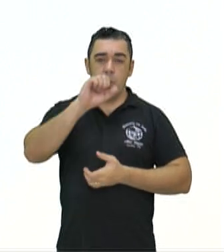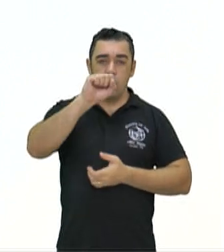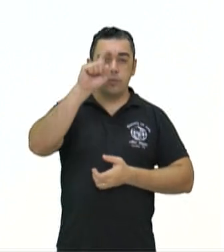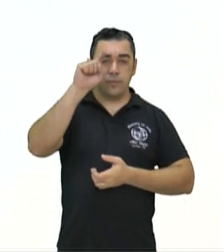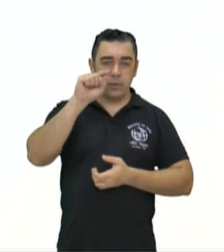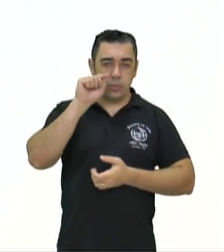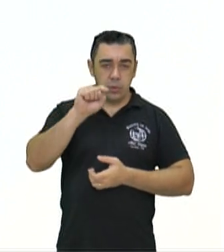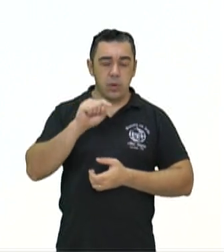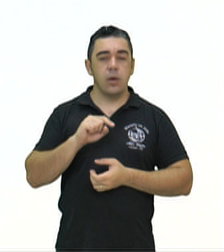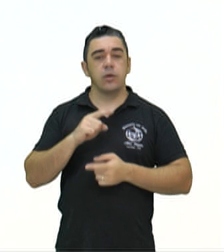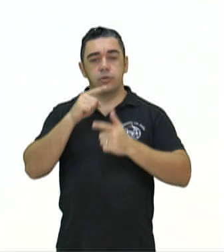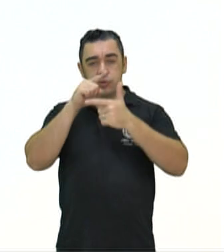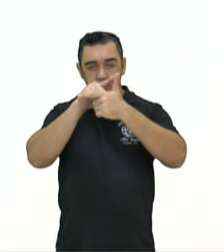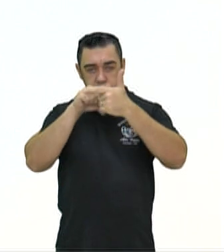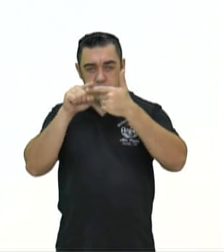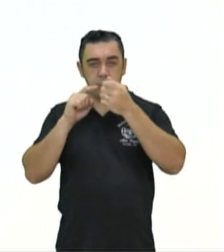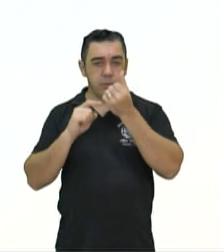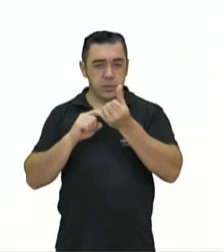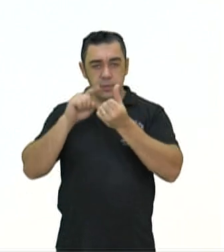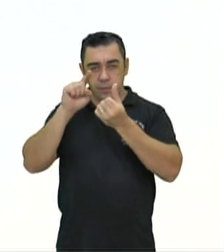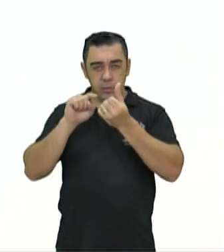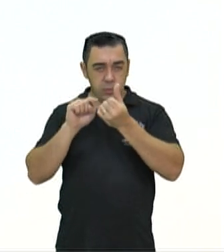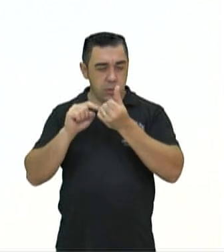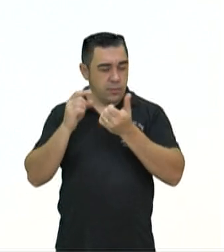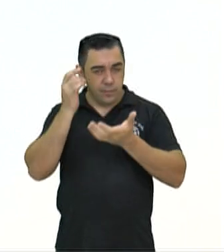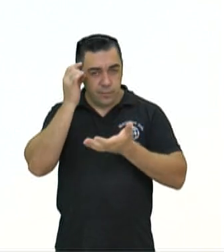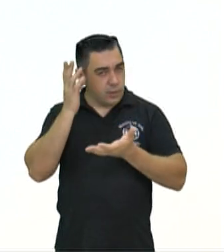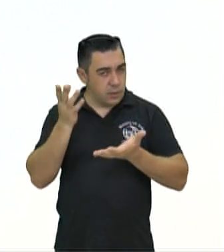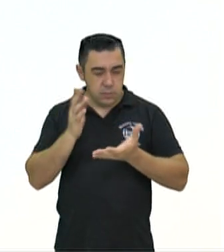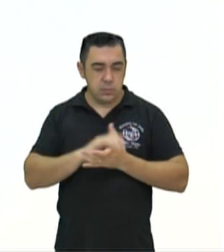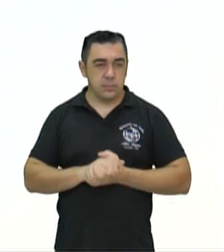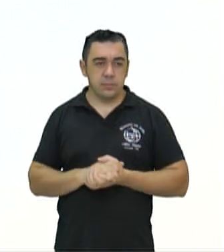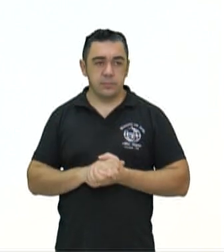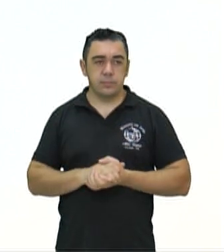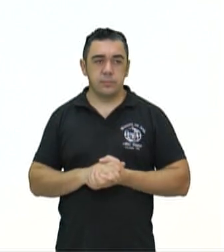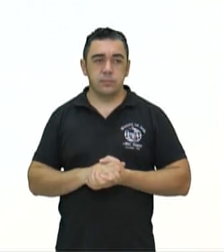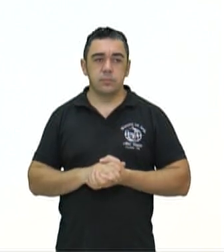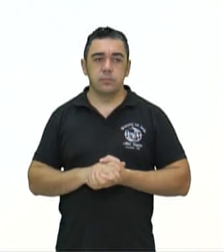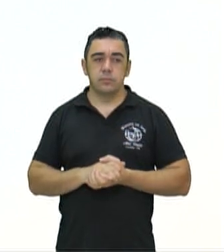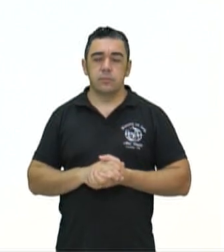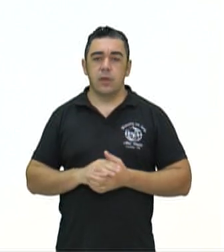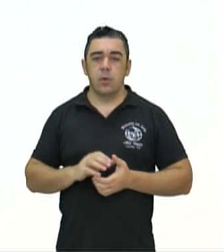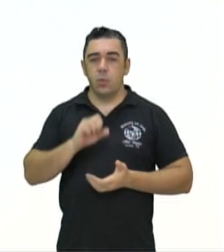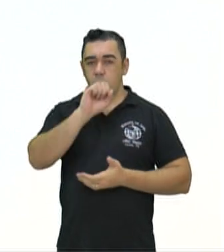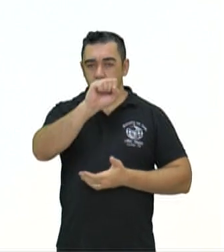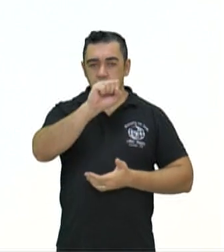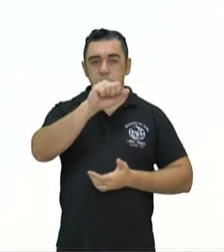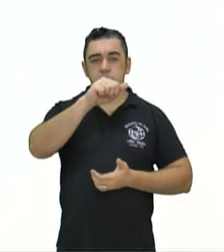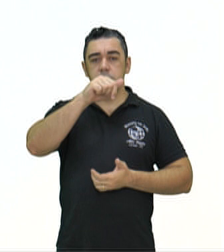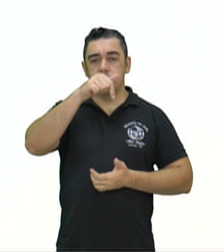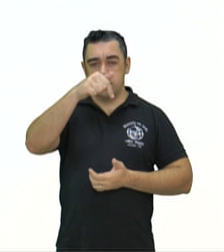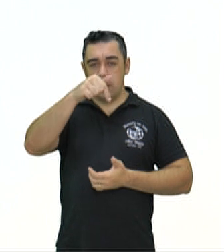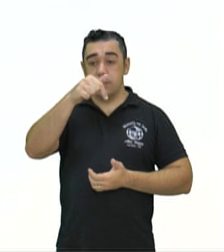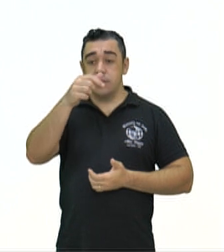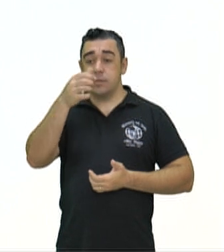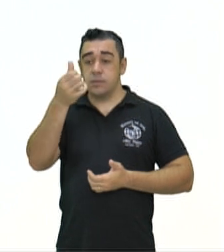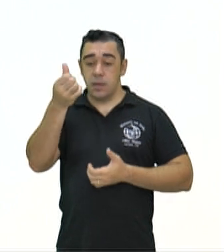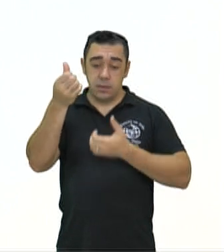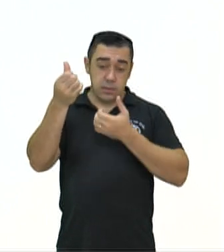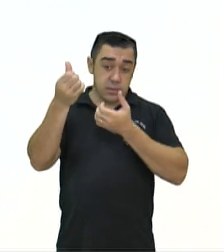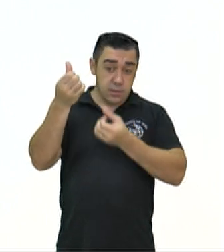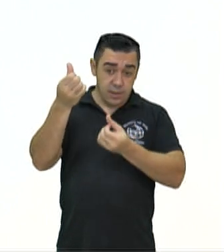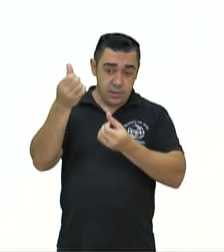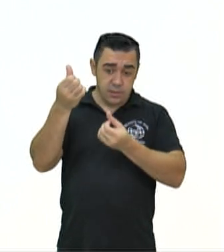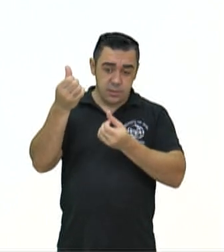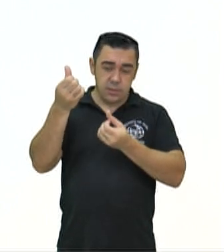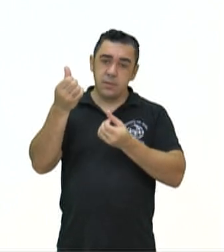fatorial divididos por 6 fatorial, a gente pode resolver desta forma aqui. Vamos fazer aqui, ó,